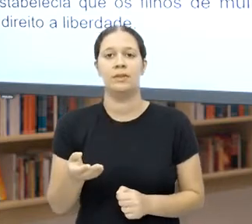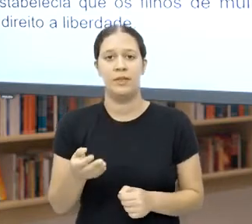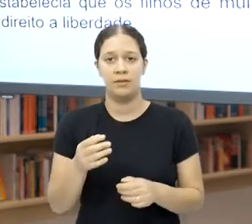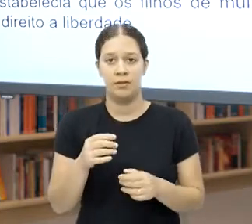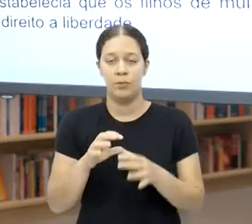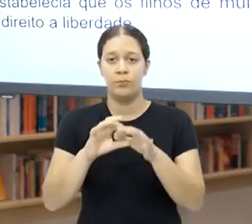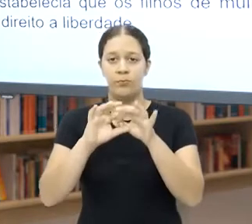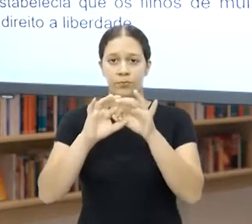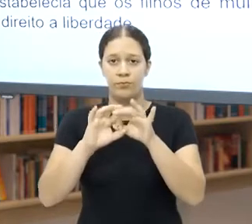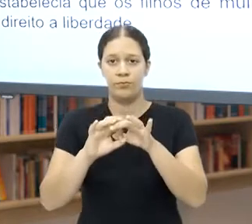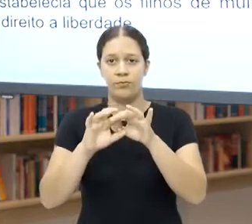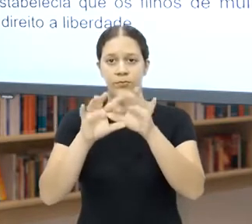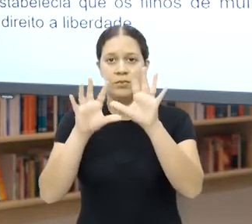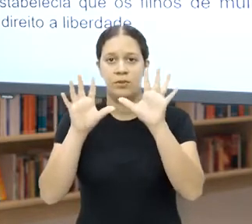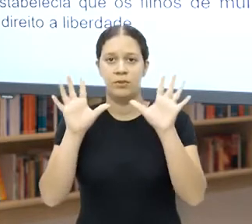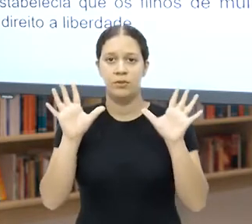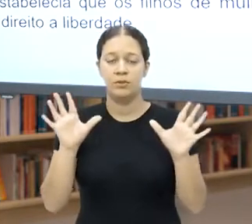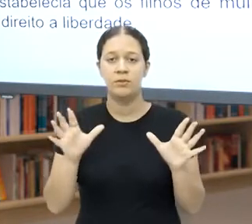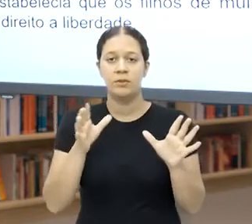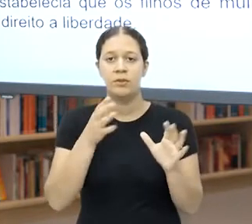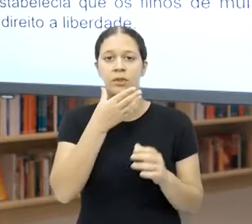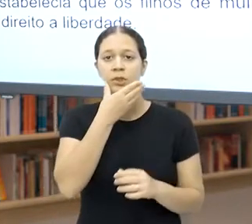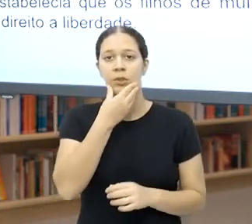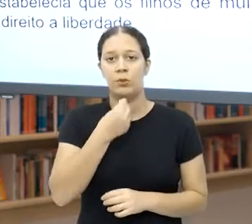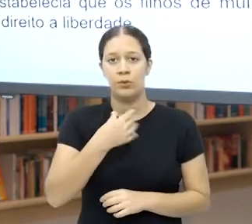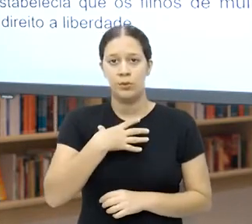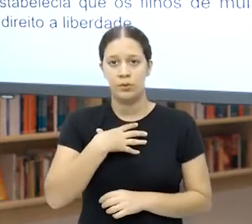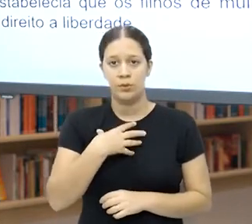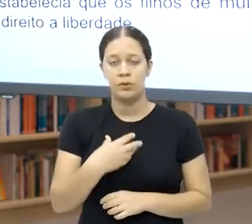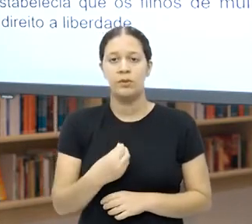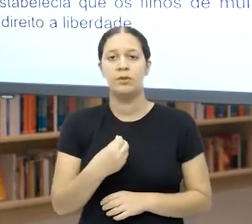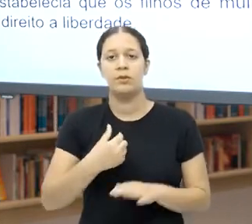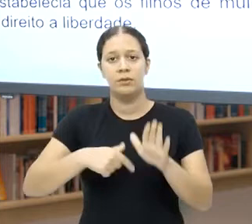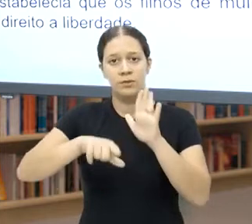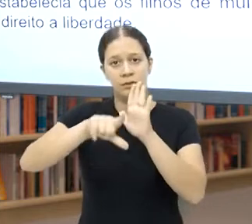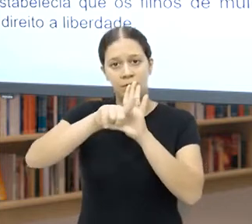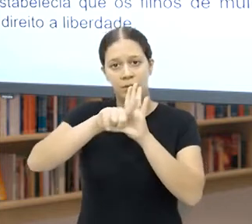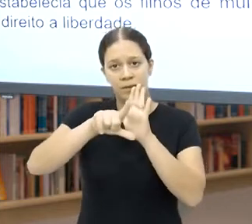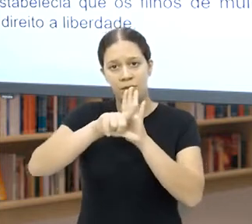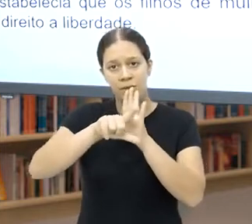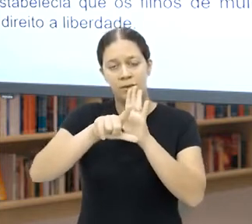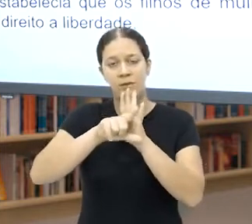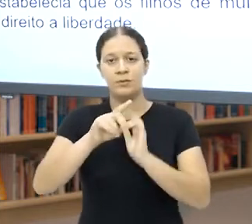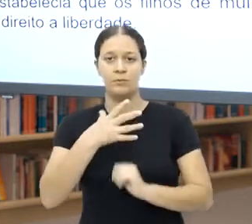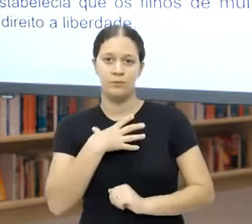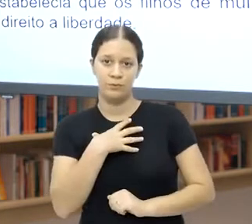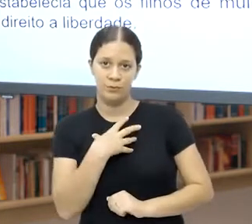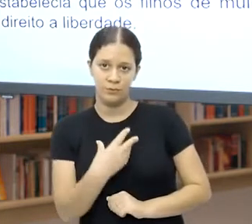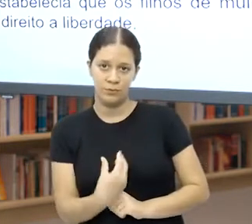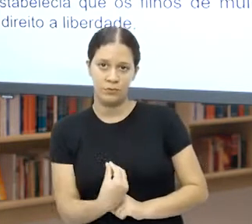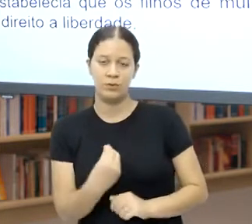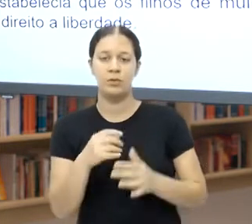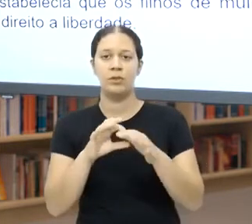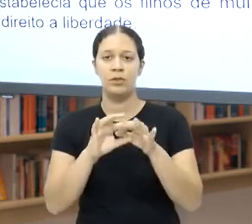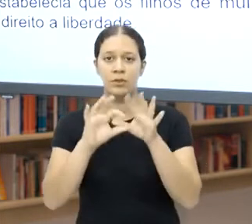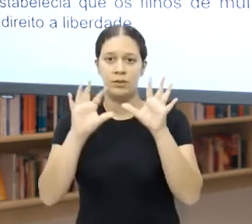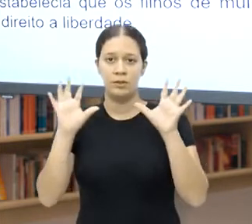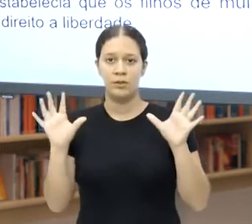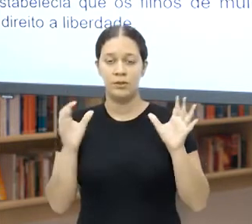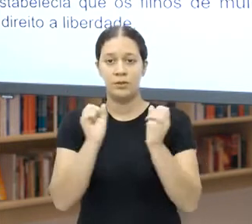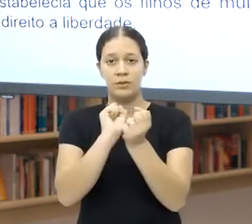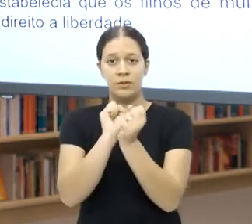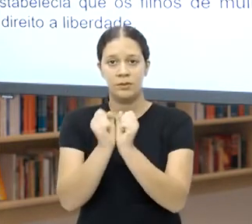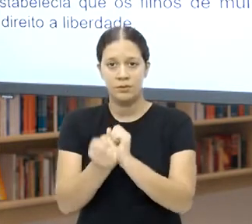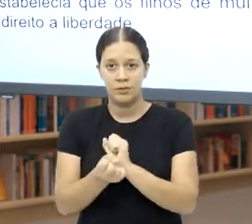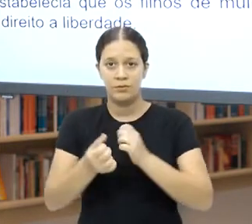dessa libertação desses filhos foi conhecida como a lei do ventre livre. Significa todos os escravos nascidos